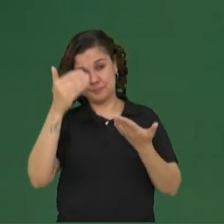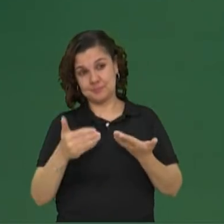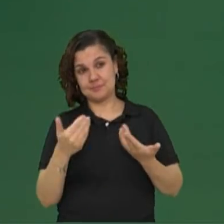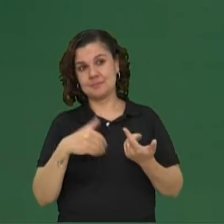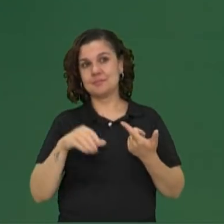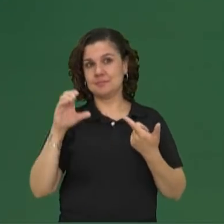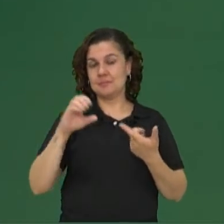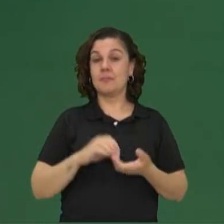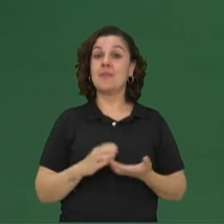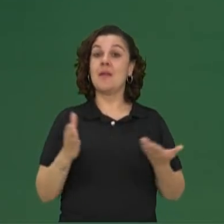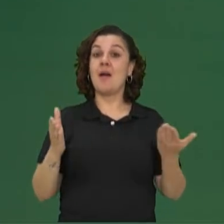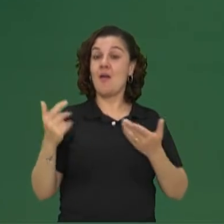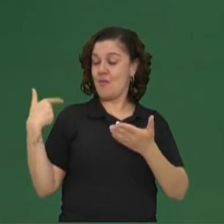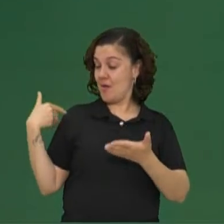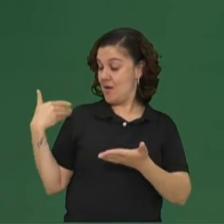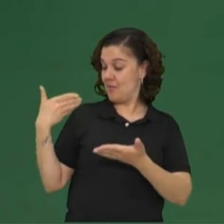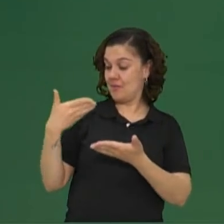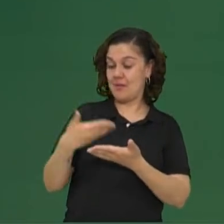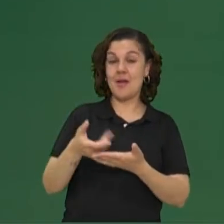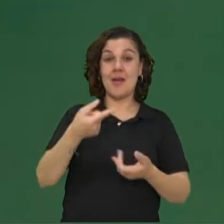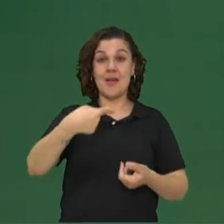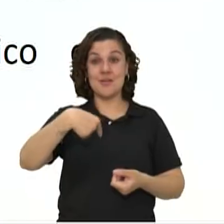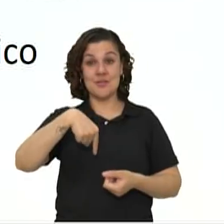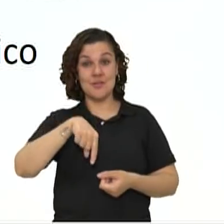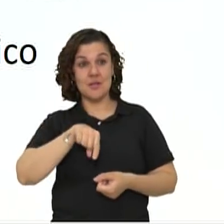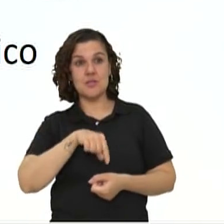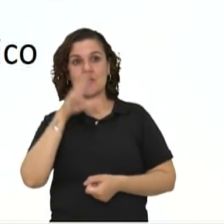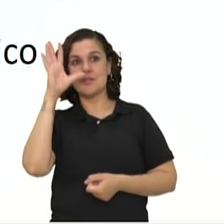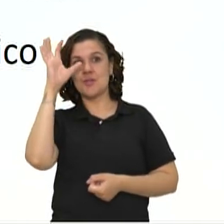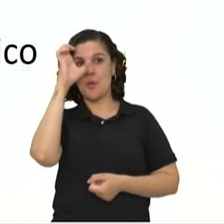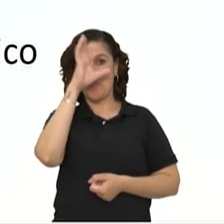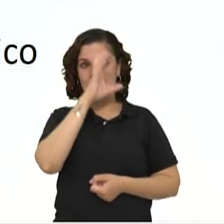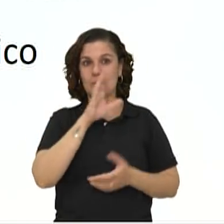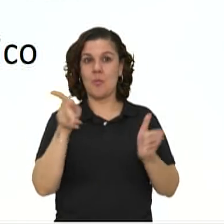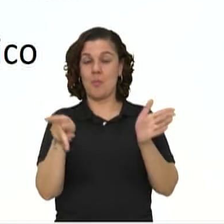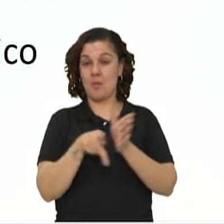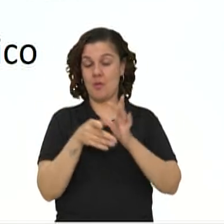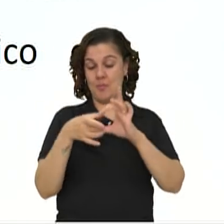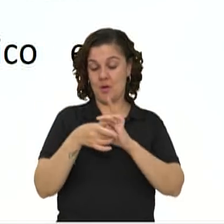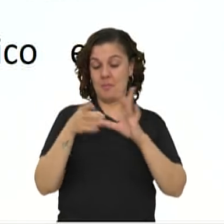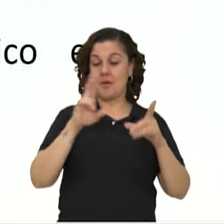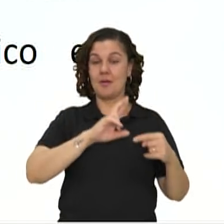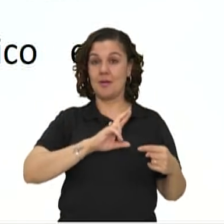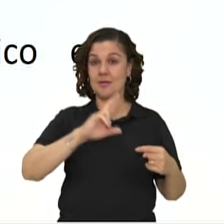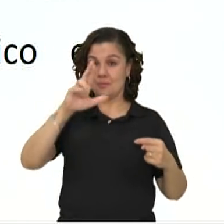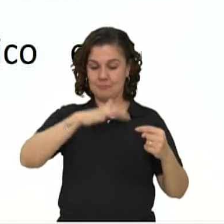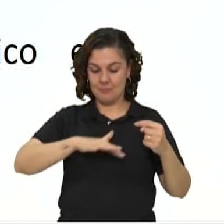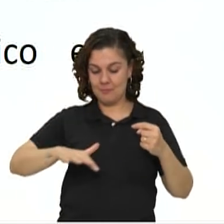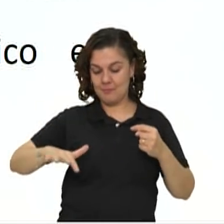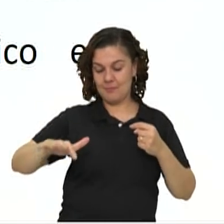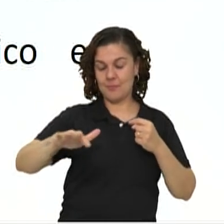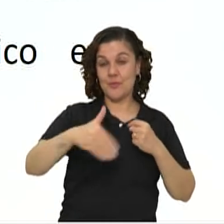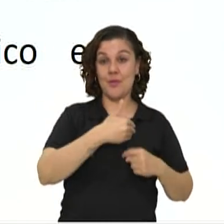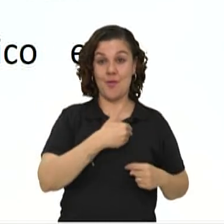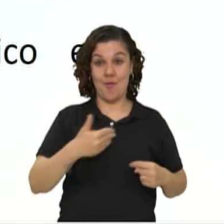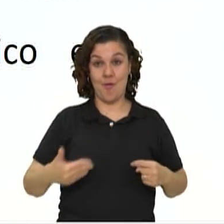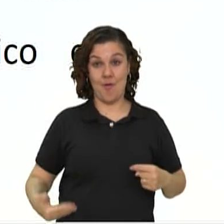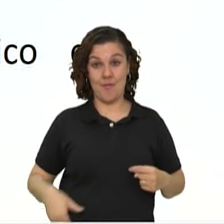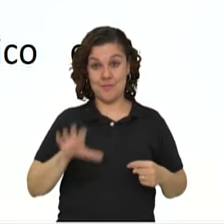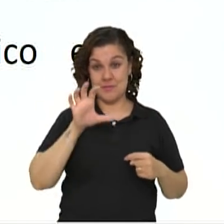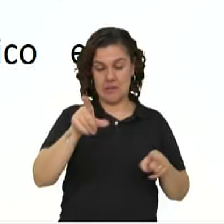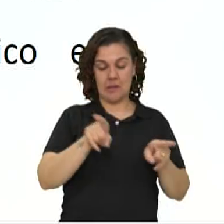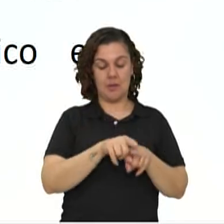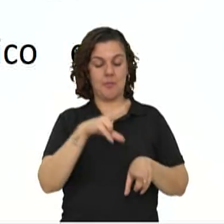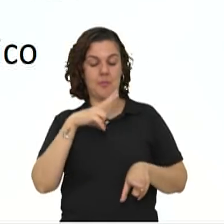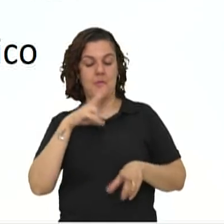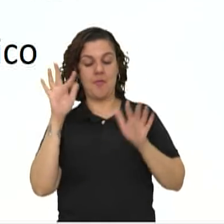questão correta. Nesta aula, aprendemos como liberdade religiosa no espaço público e privado se desenvolveu do